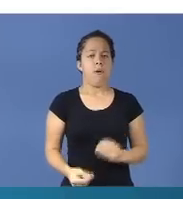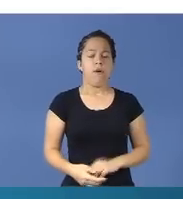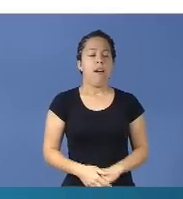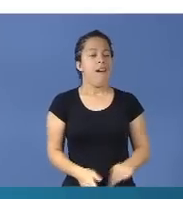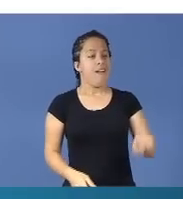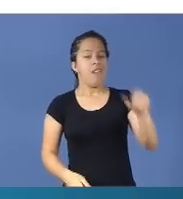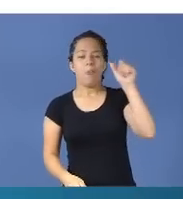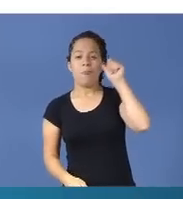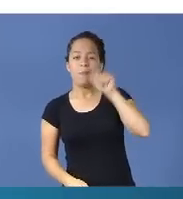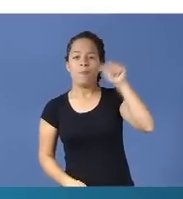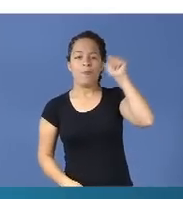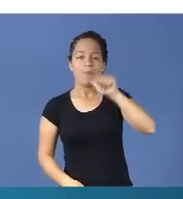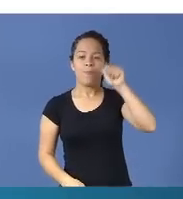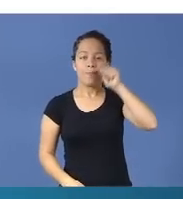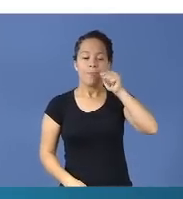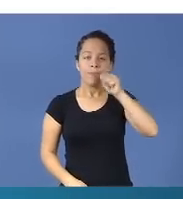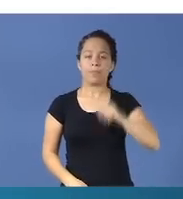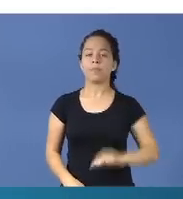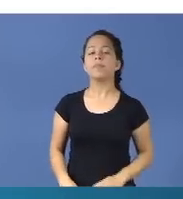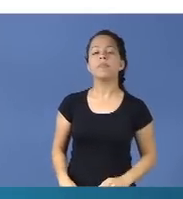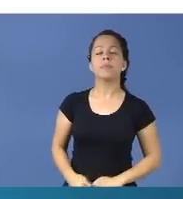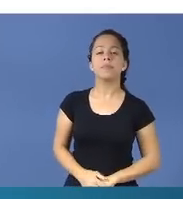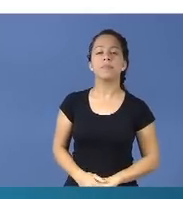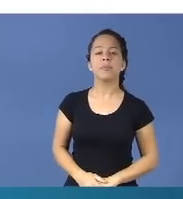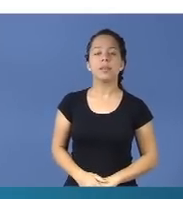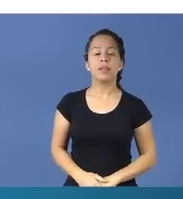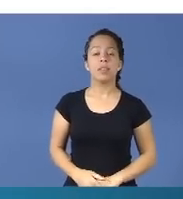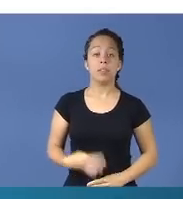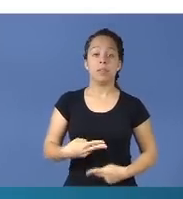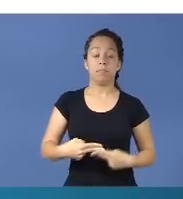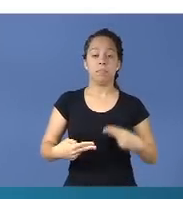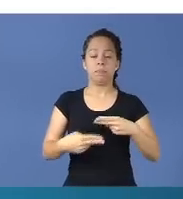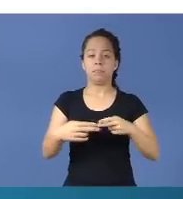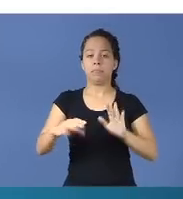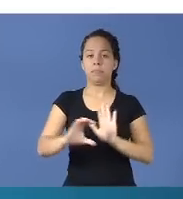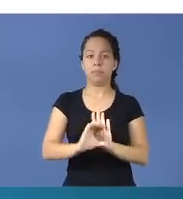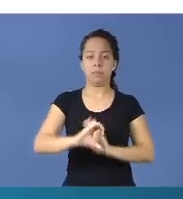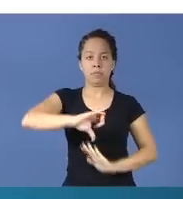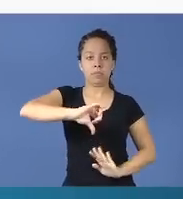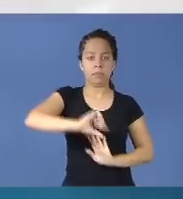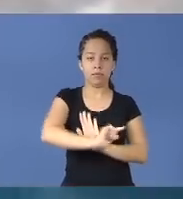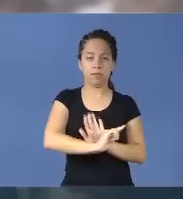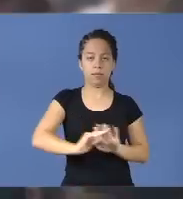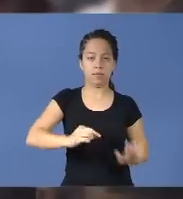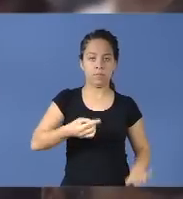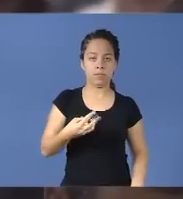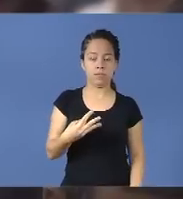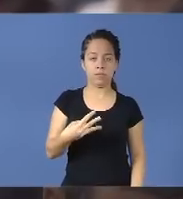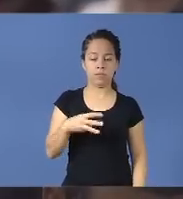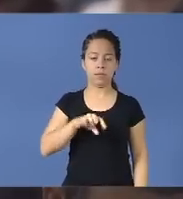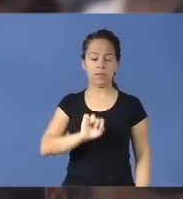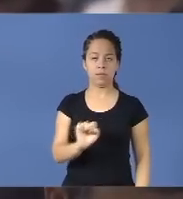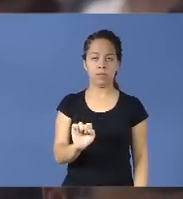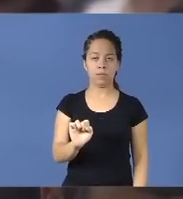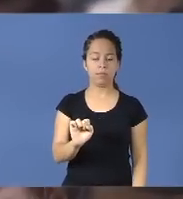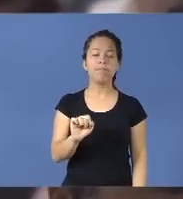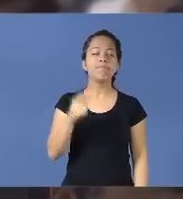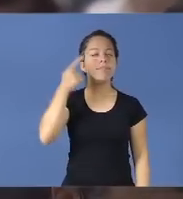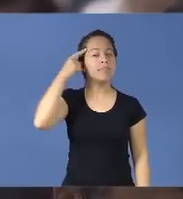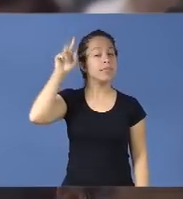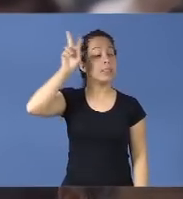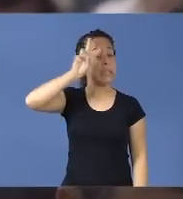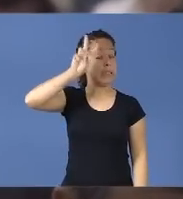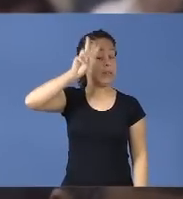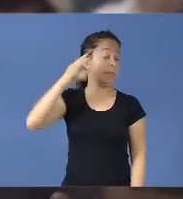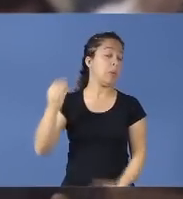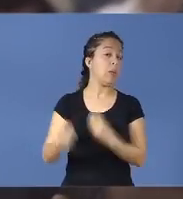irmã está lá. Ainda bem, irmã. Neemias 9, versículo 38. Ah, aqui ele lembra de tudo